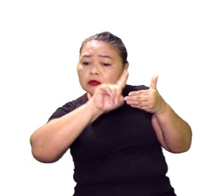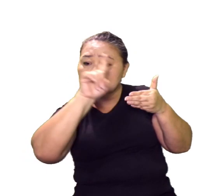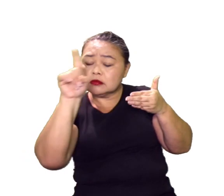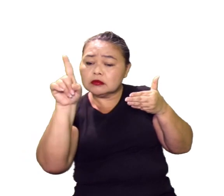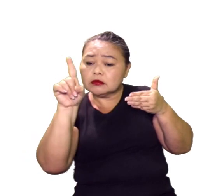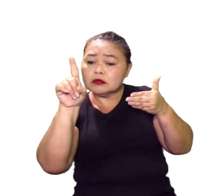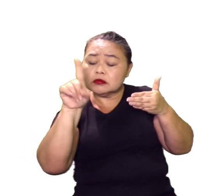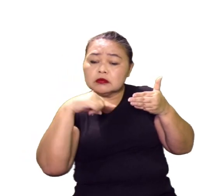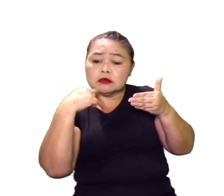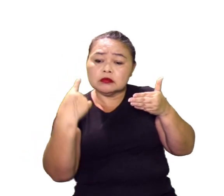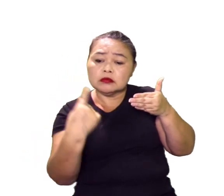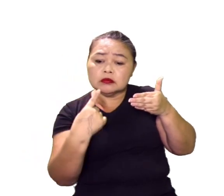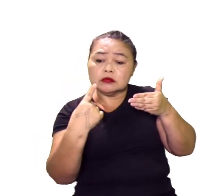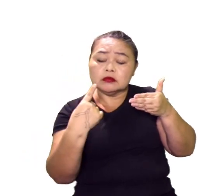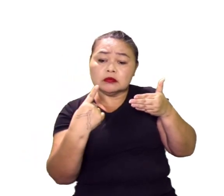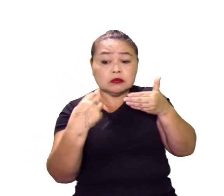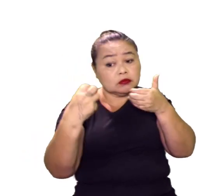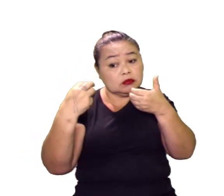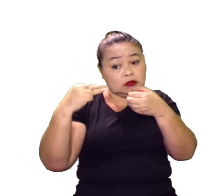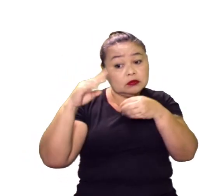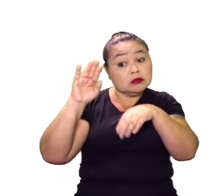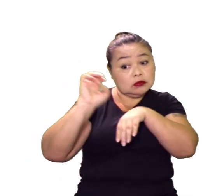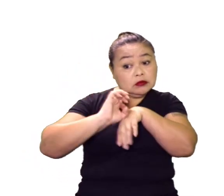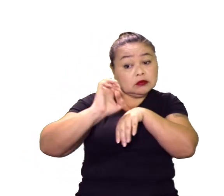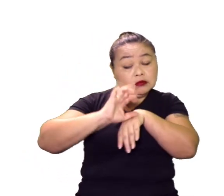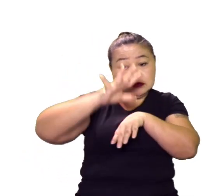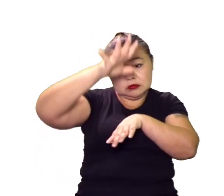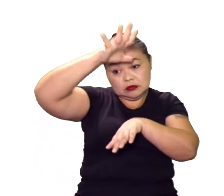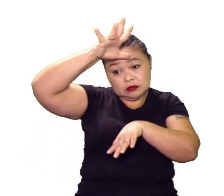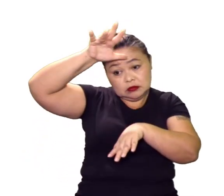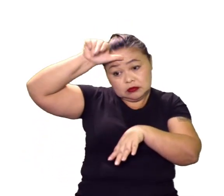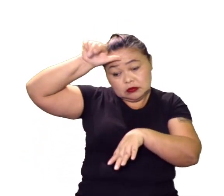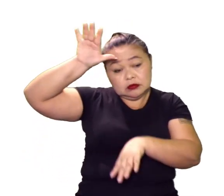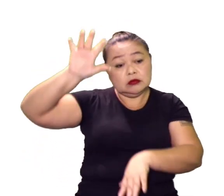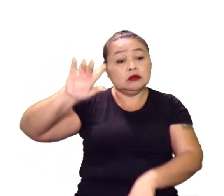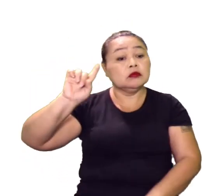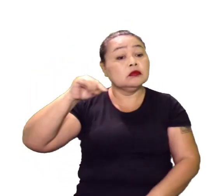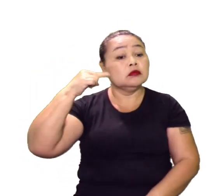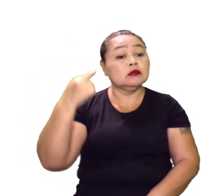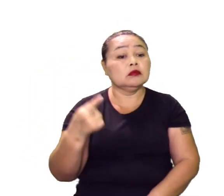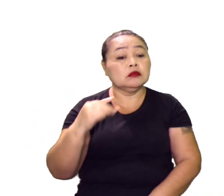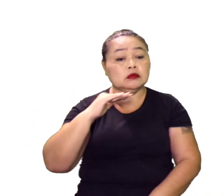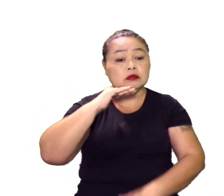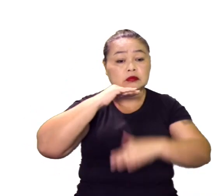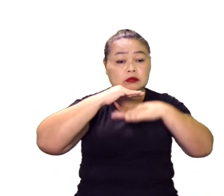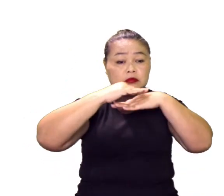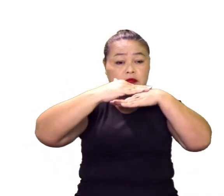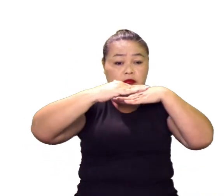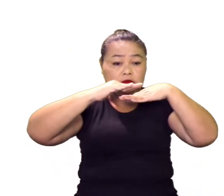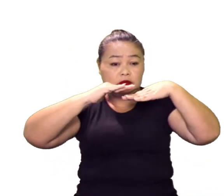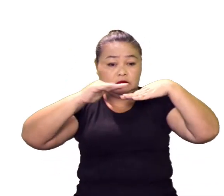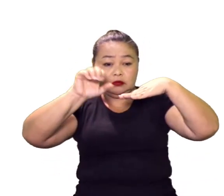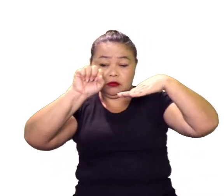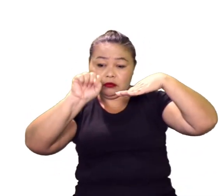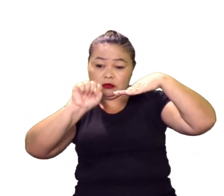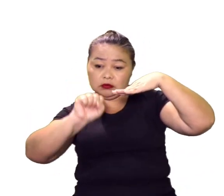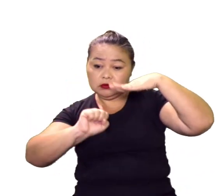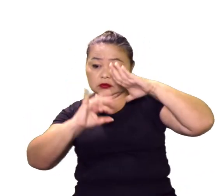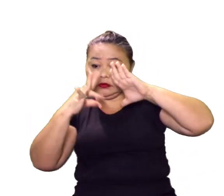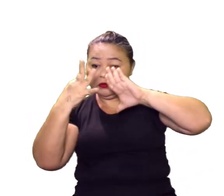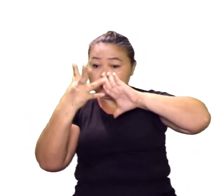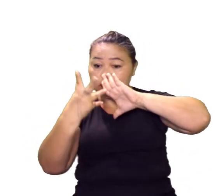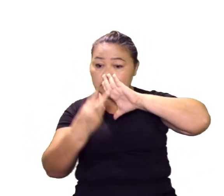lá do nosso estado aqui do lado do Amazonas. Ok? Próximo relevo, as superfícies aplainadas do sul